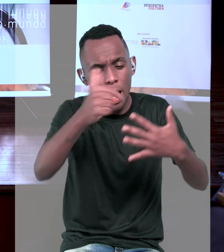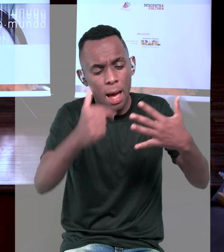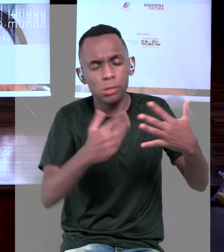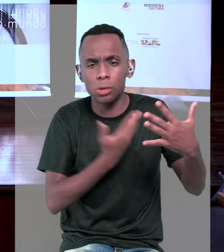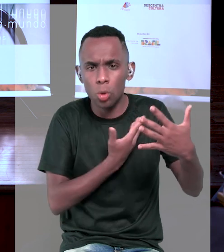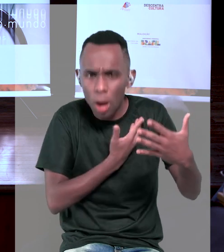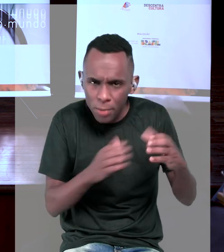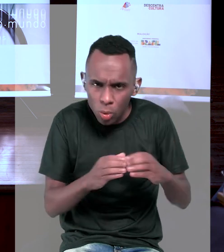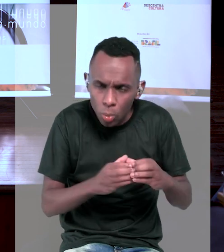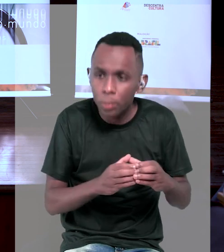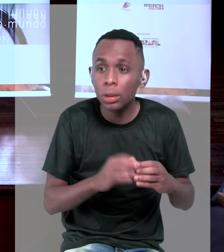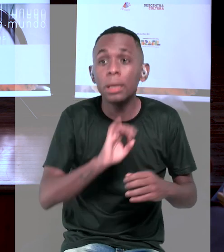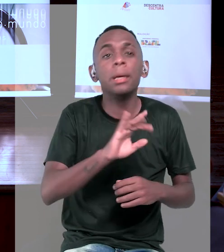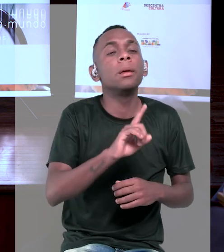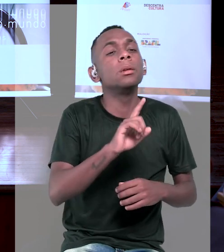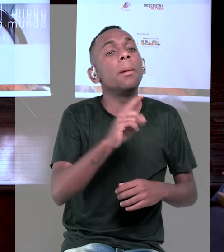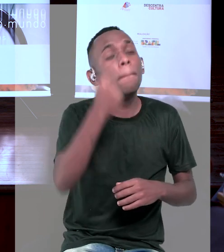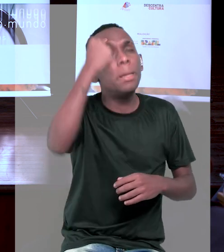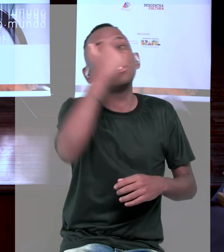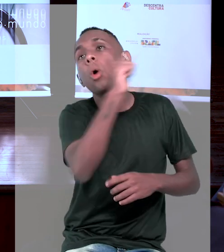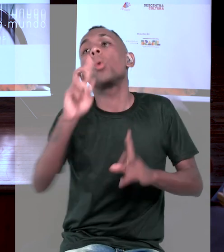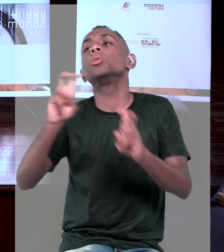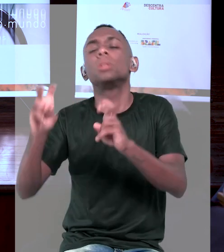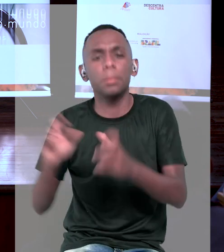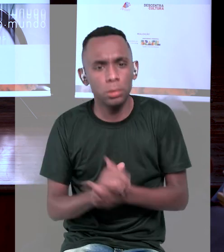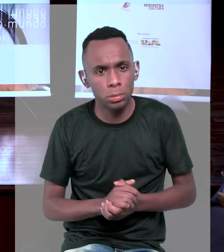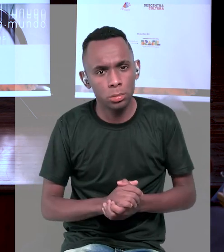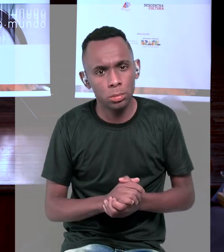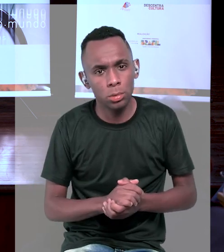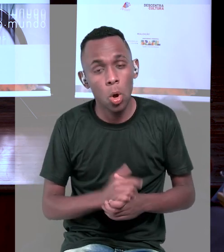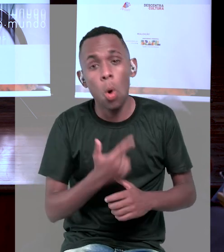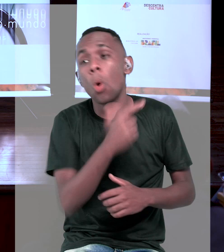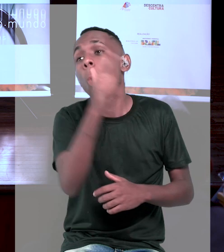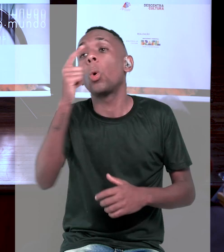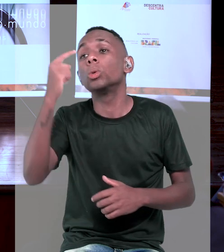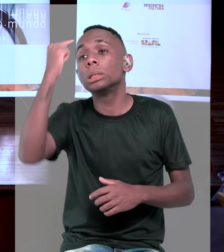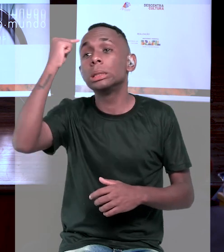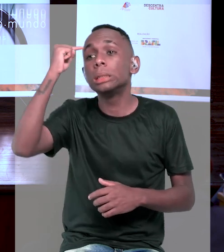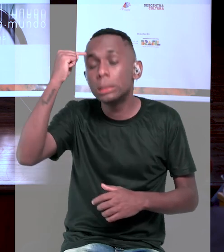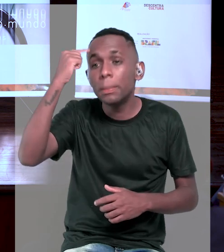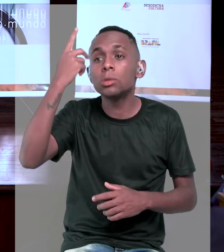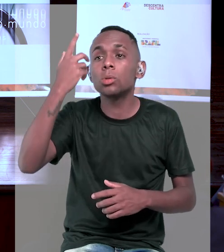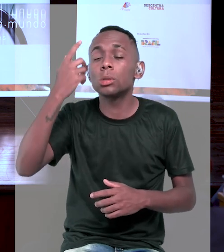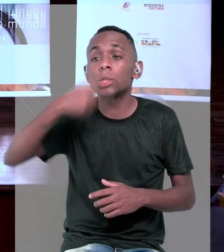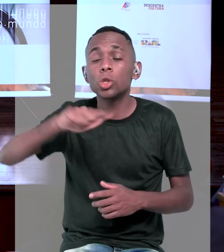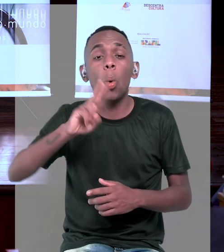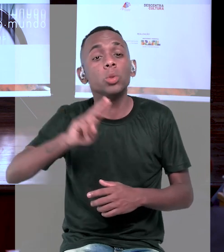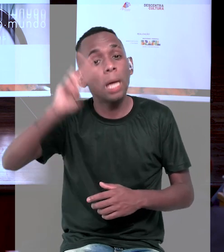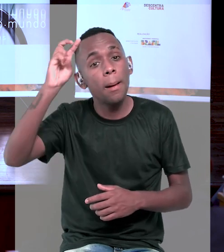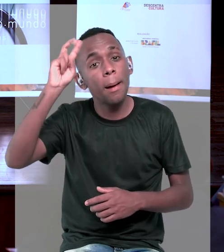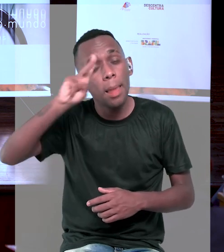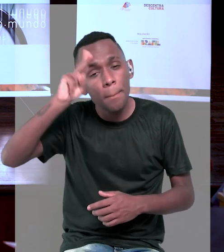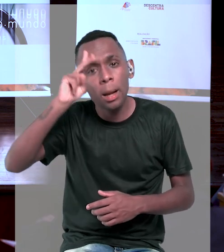em outras coisas. E eu me pergunto, em que outras coisas a gente vai pensar e usar memória? E me ocorreu uma.